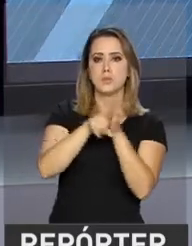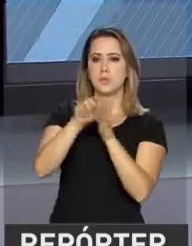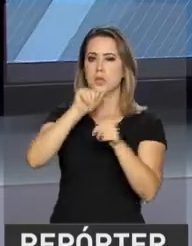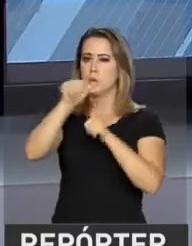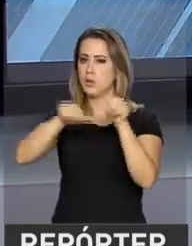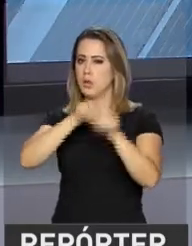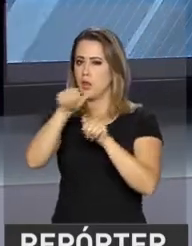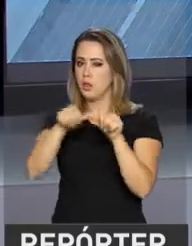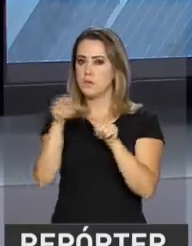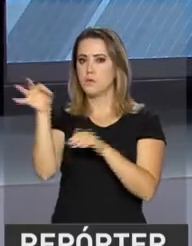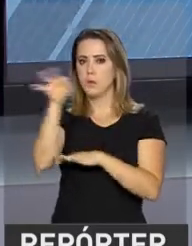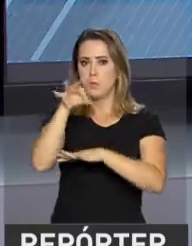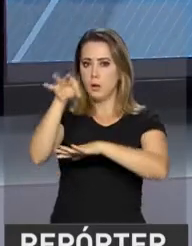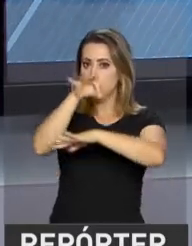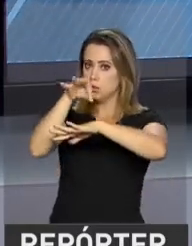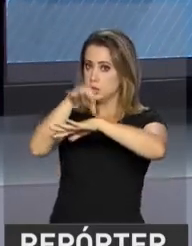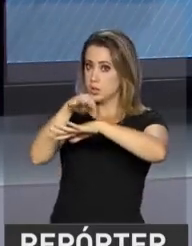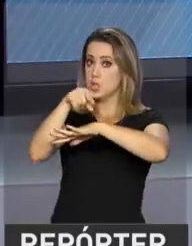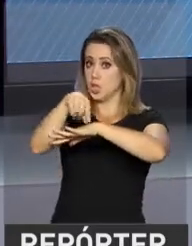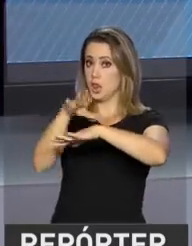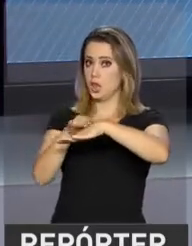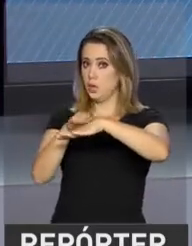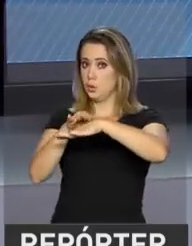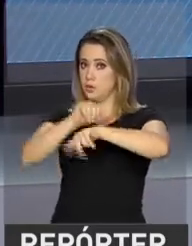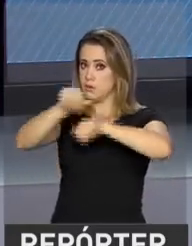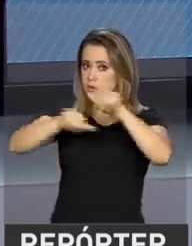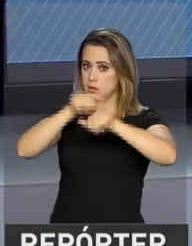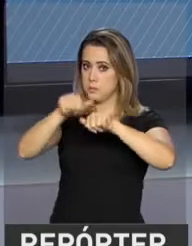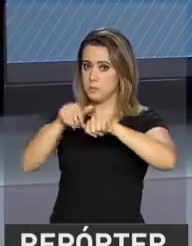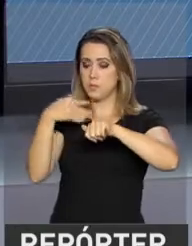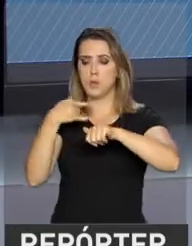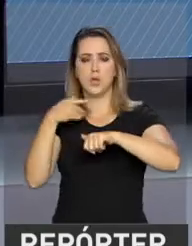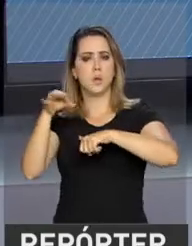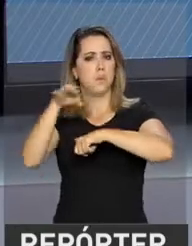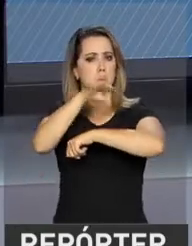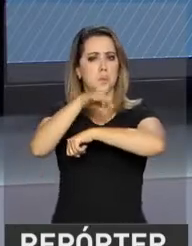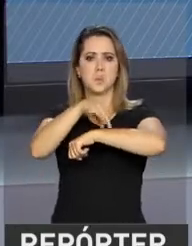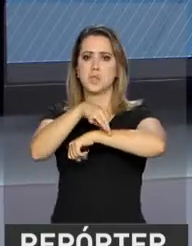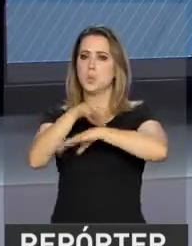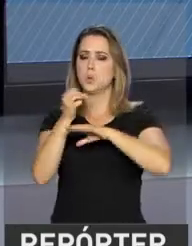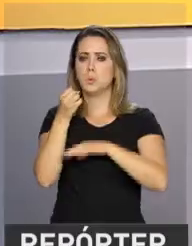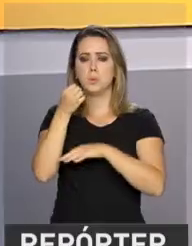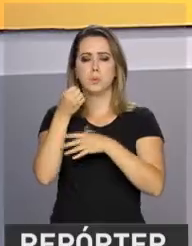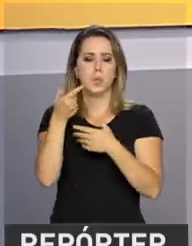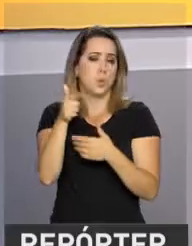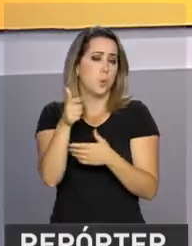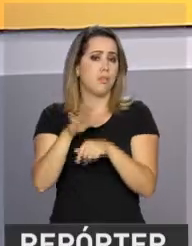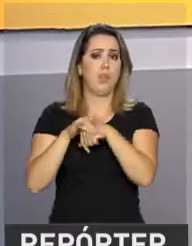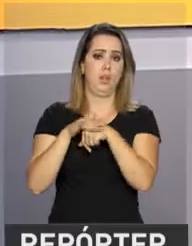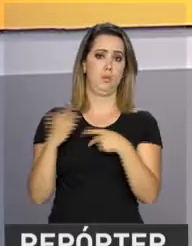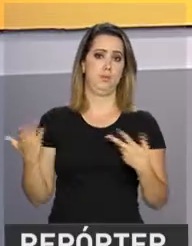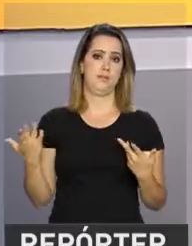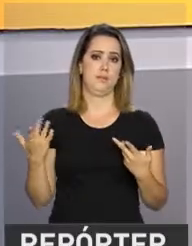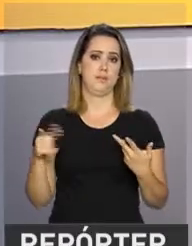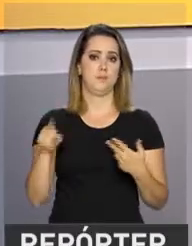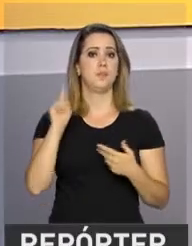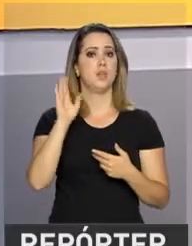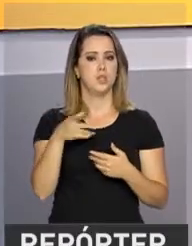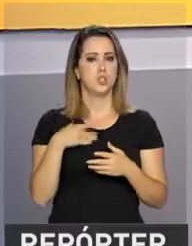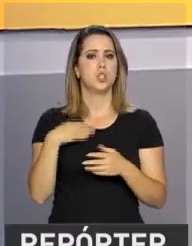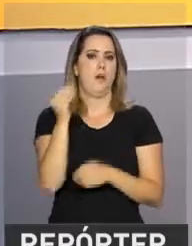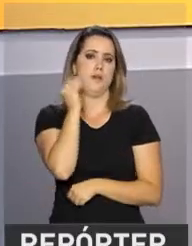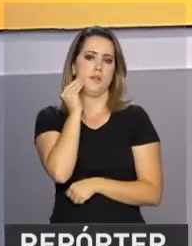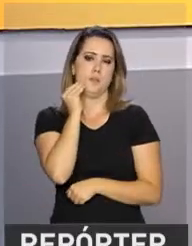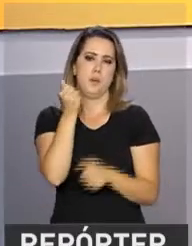substituir os Aedes aegypti, transmissores da doença, por mosquitos que são inofensivos. A fundação já fez testes